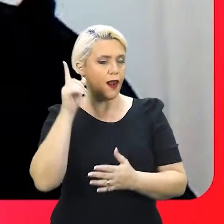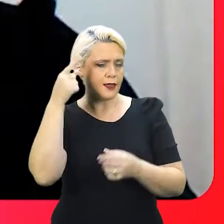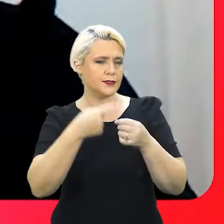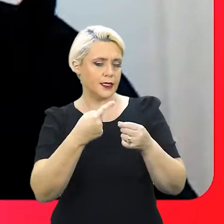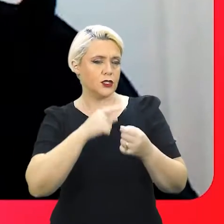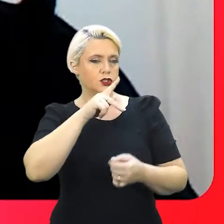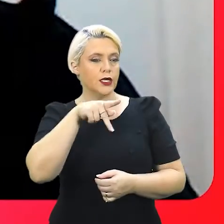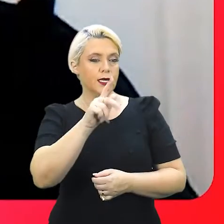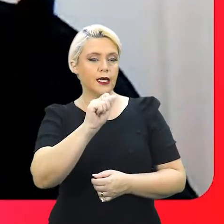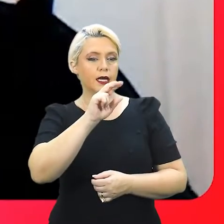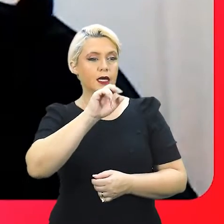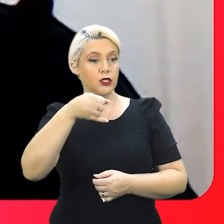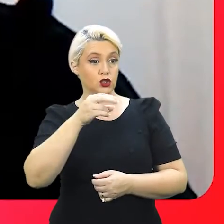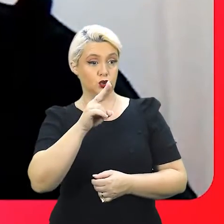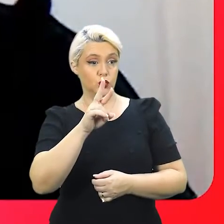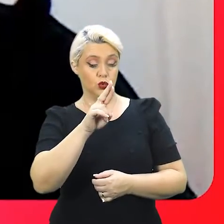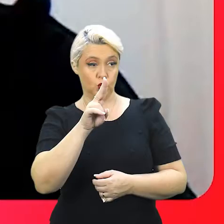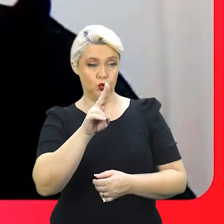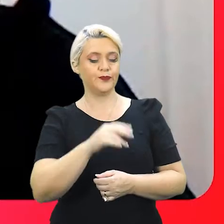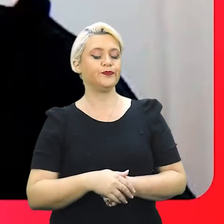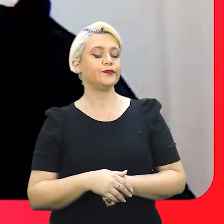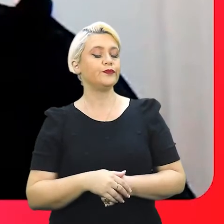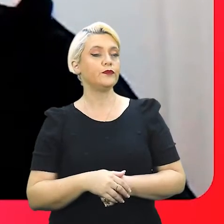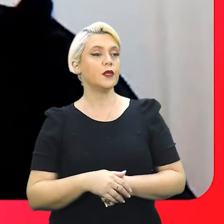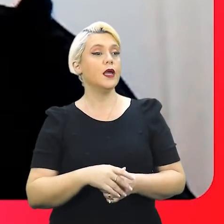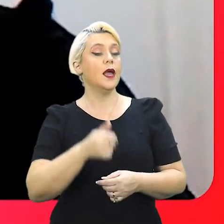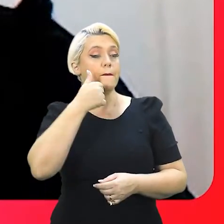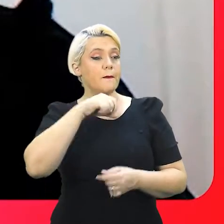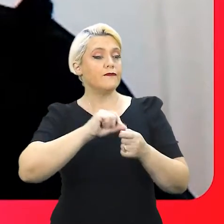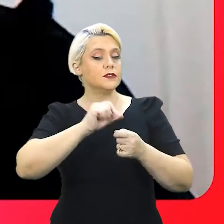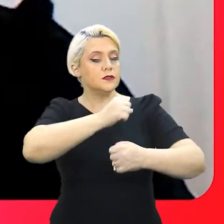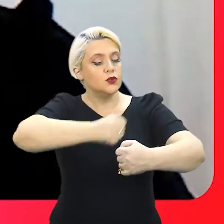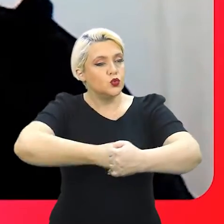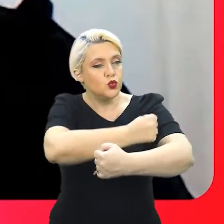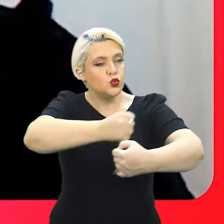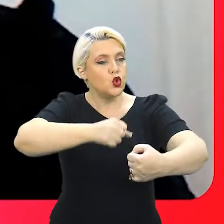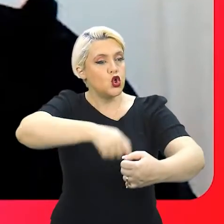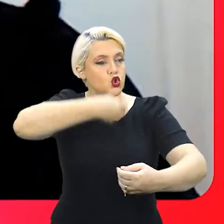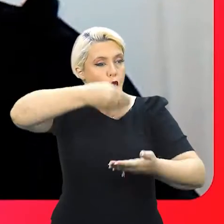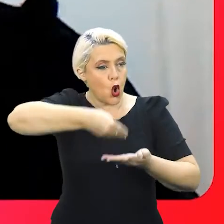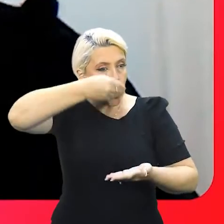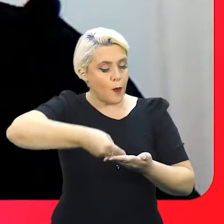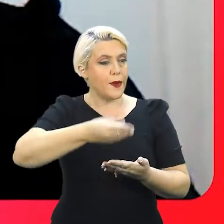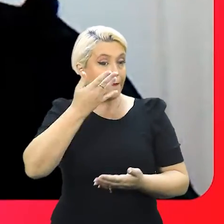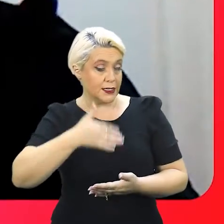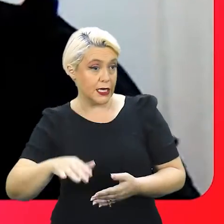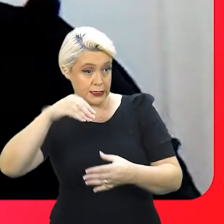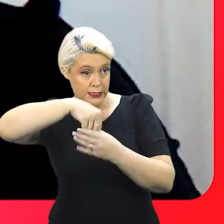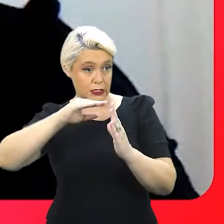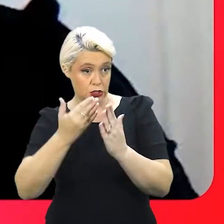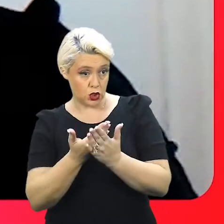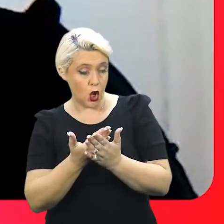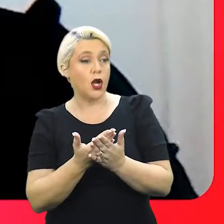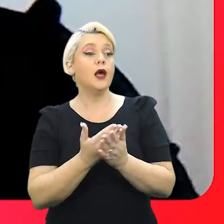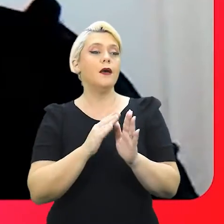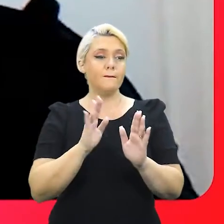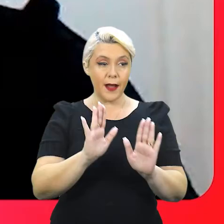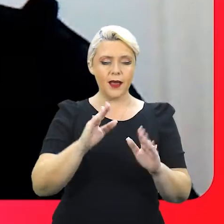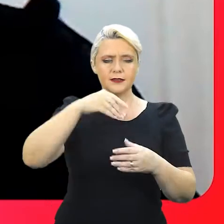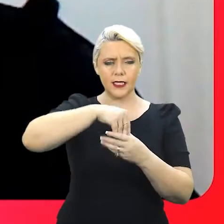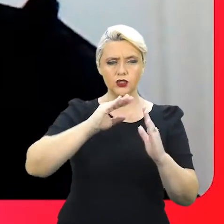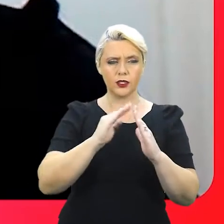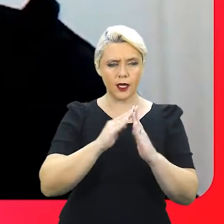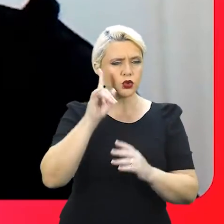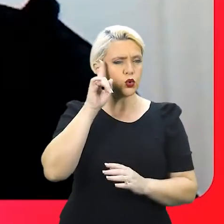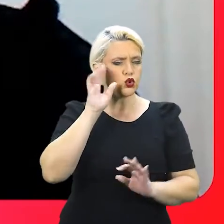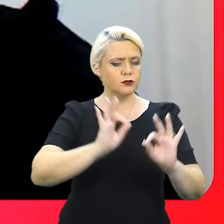Cajuru. Uhum. E a mamãe fazia o caldeirão de sopa para as crianças e em casa, de forma caprichada,